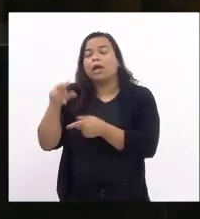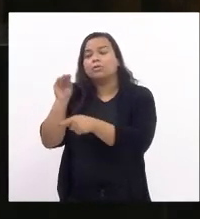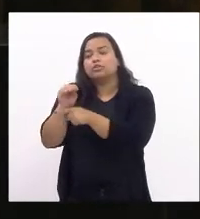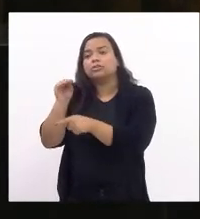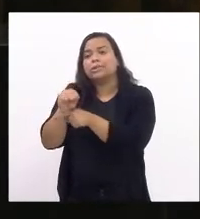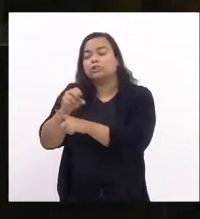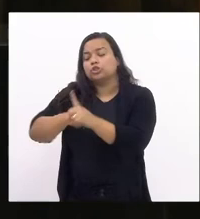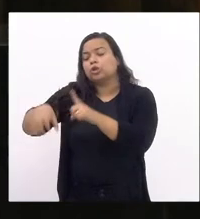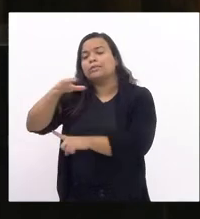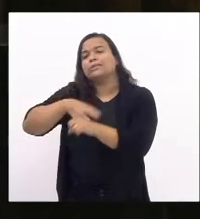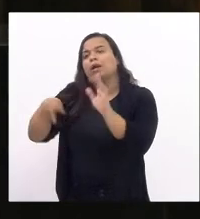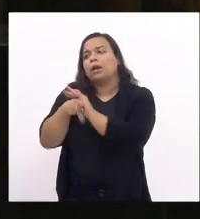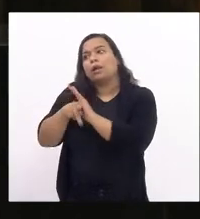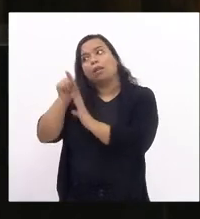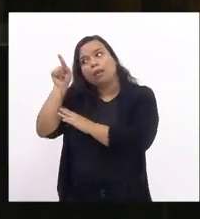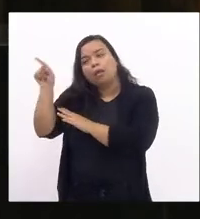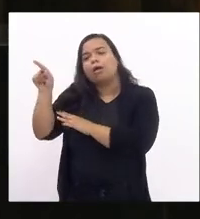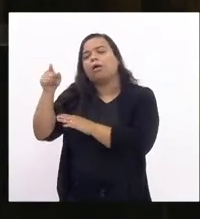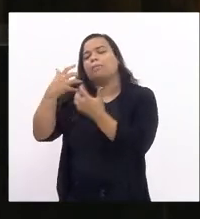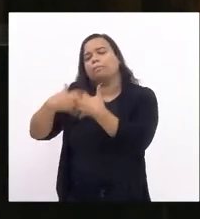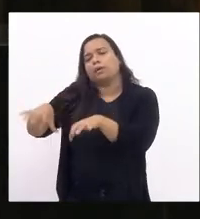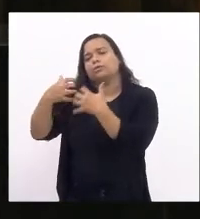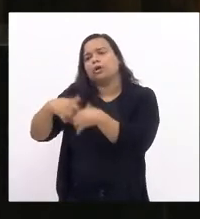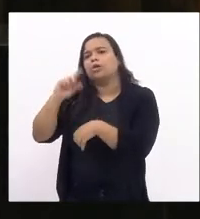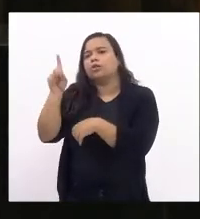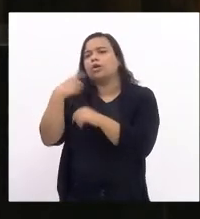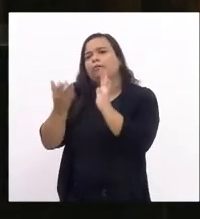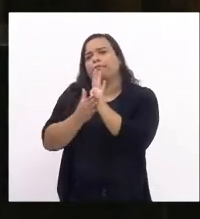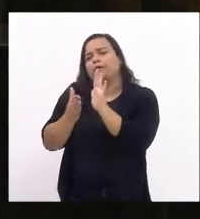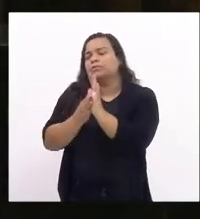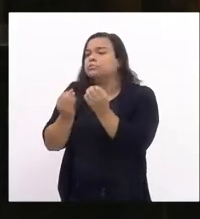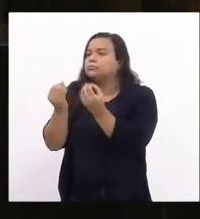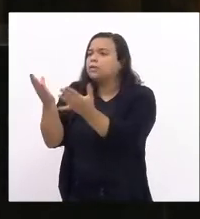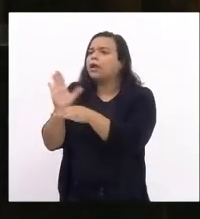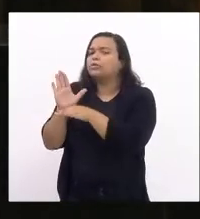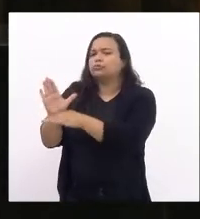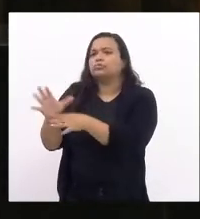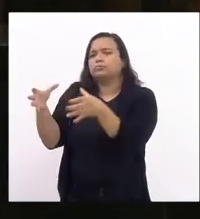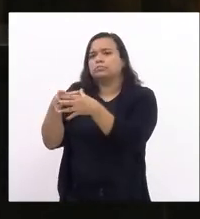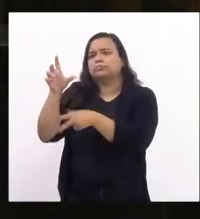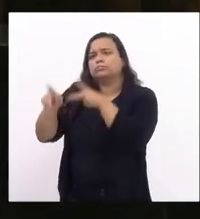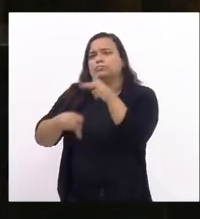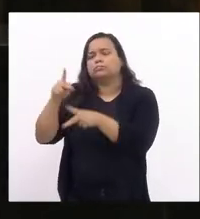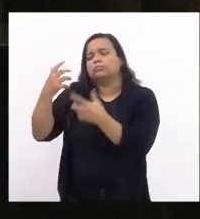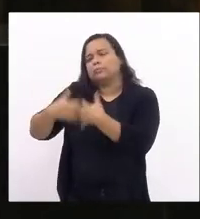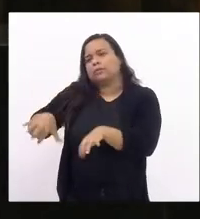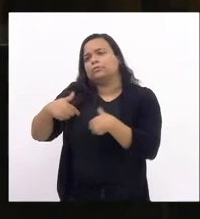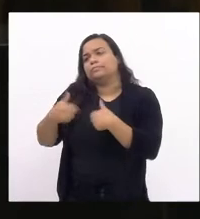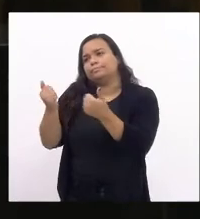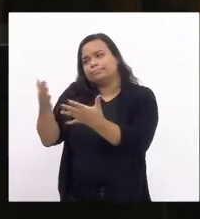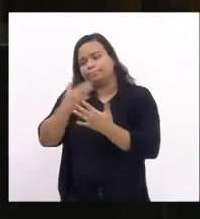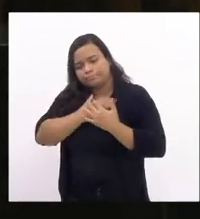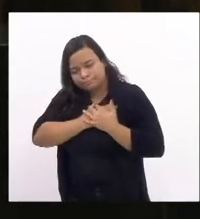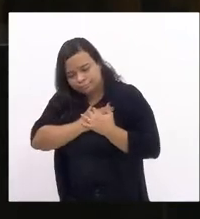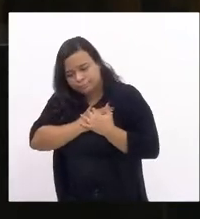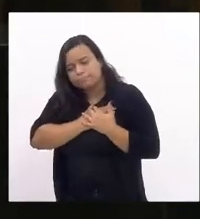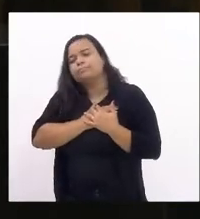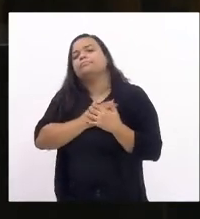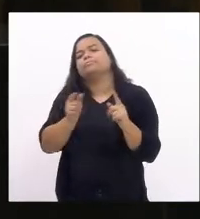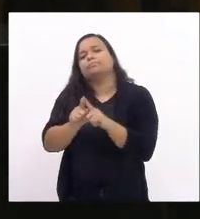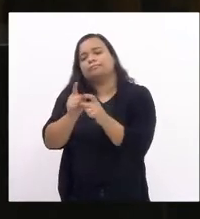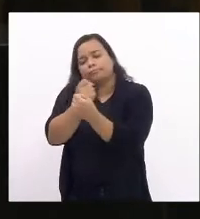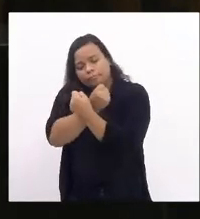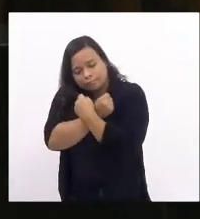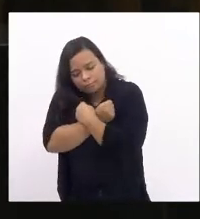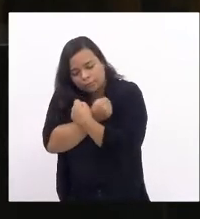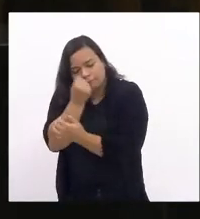possa oferecer aí a ajuda necessária para o povo de Petrópolis. Então, deixo aqui a minha solidariedade, o meu abraço